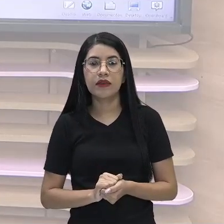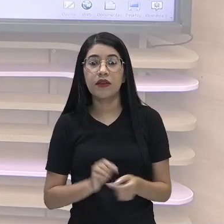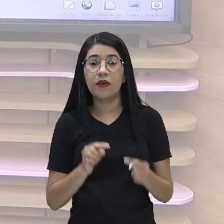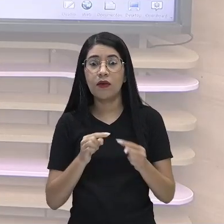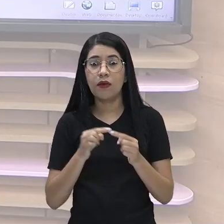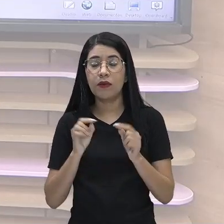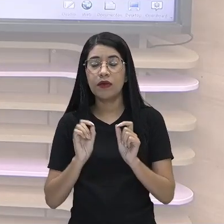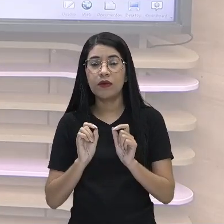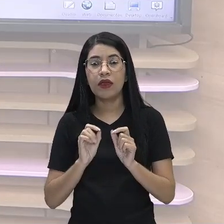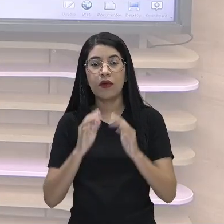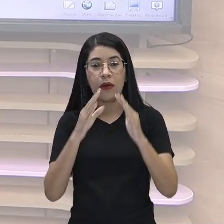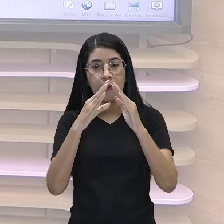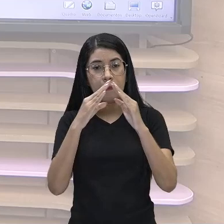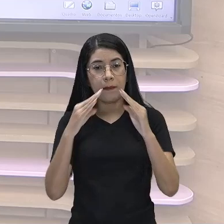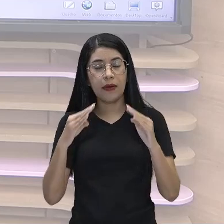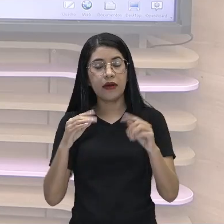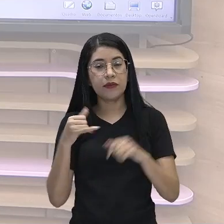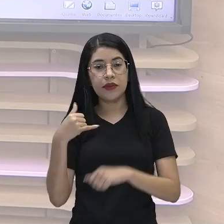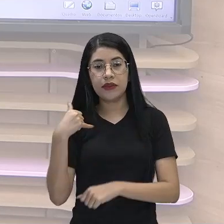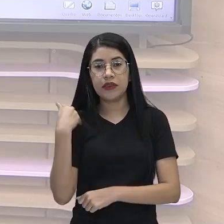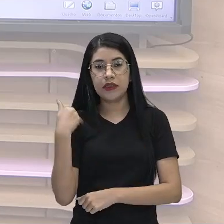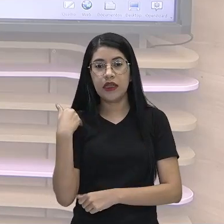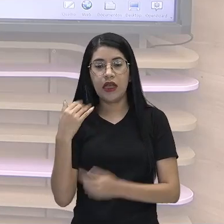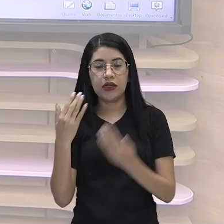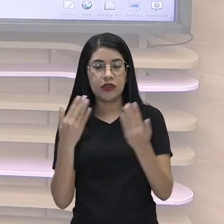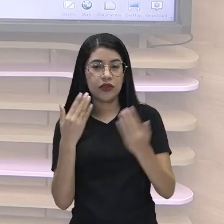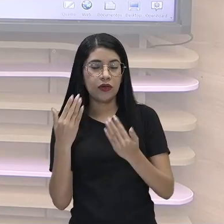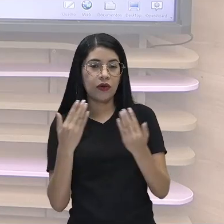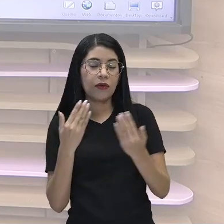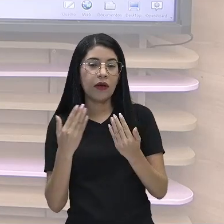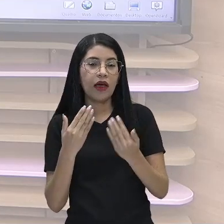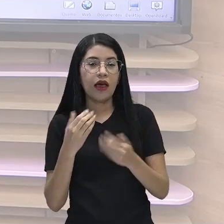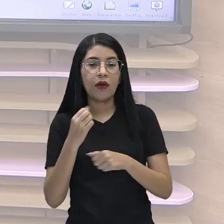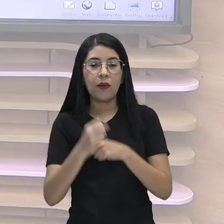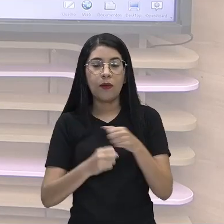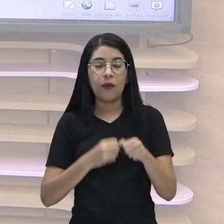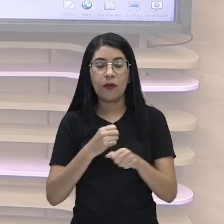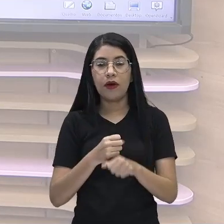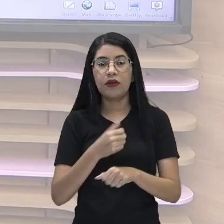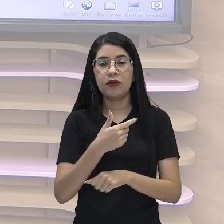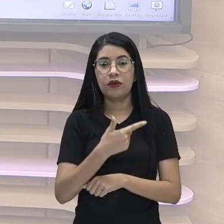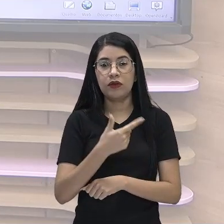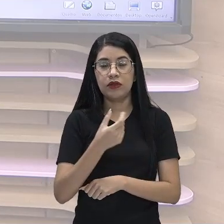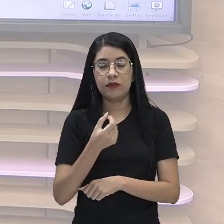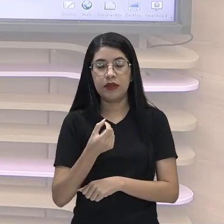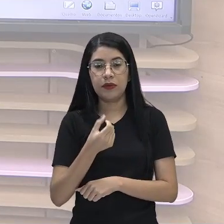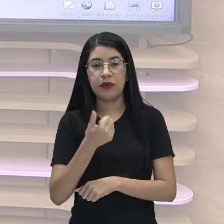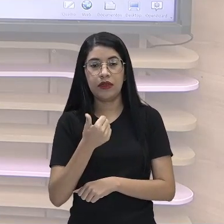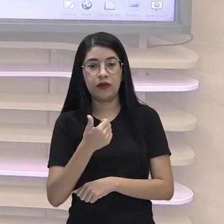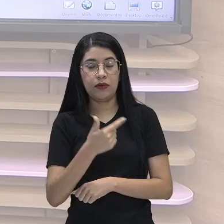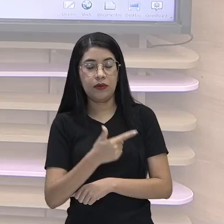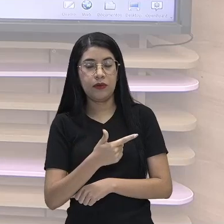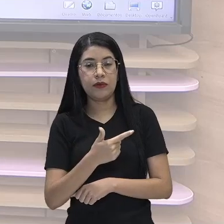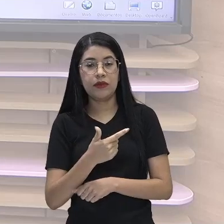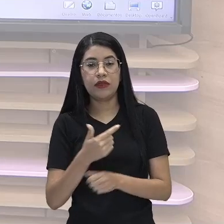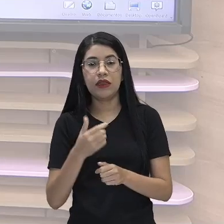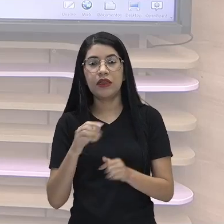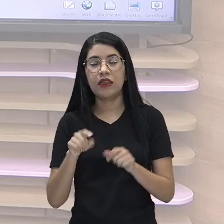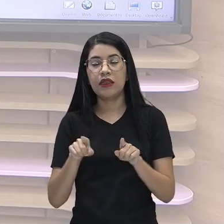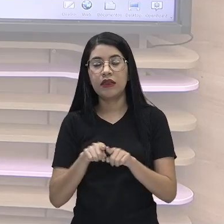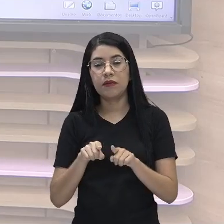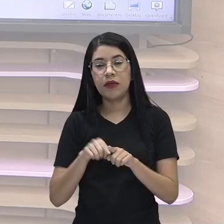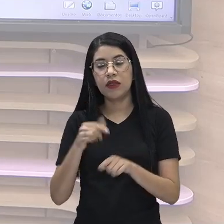com esta pirâmide etária, onde a gente faz o comparativo do ano de 2012 e 2019, tá